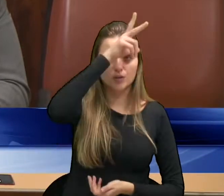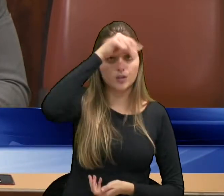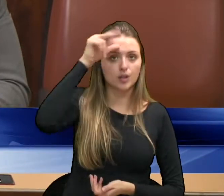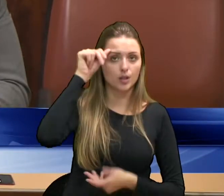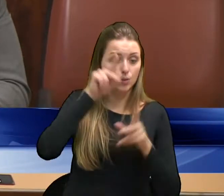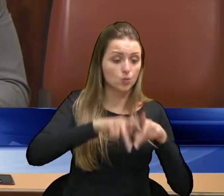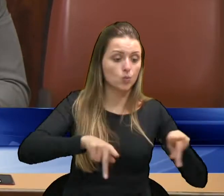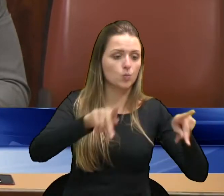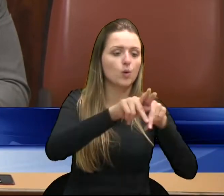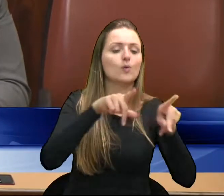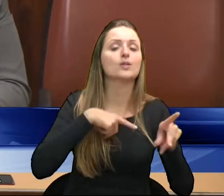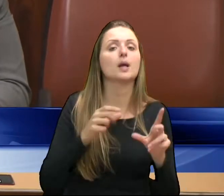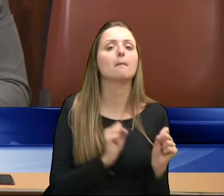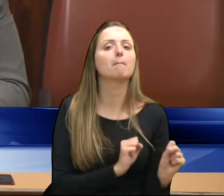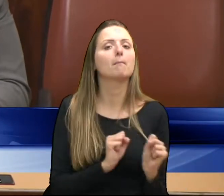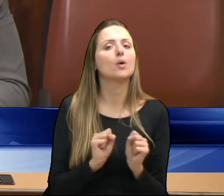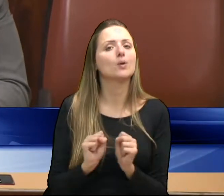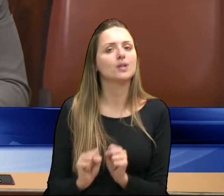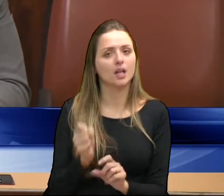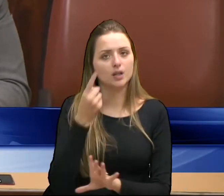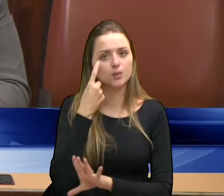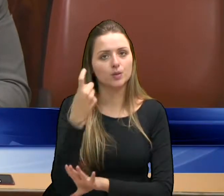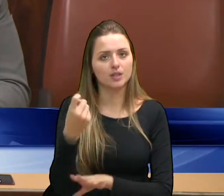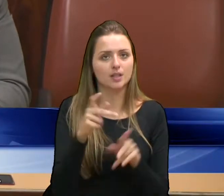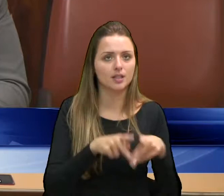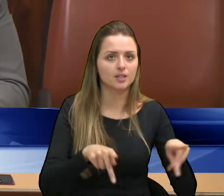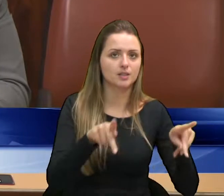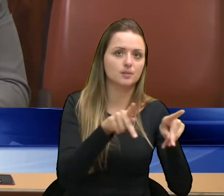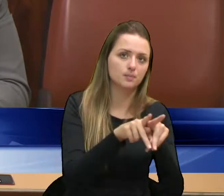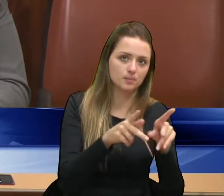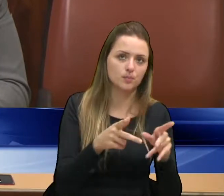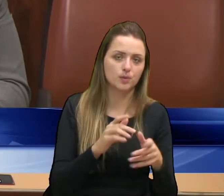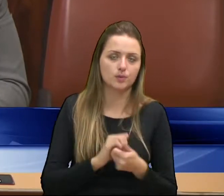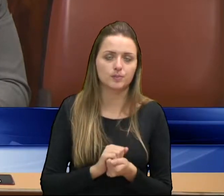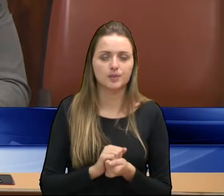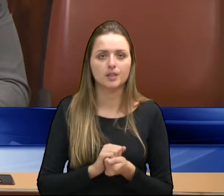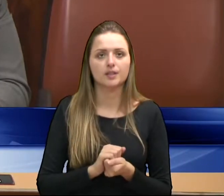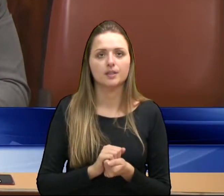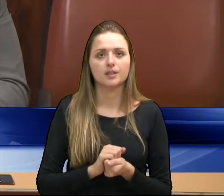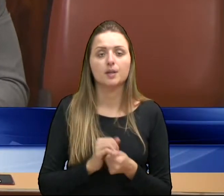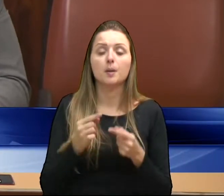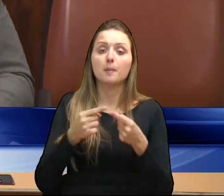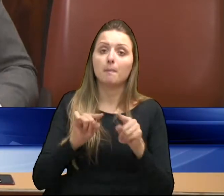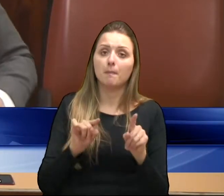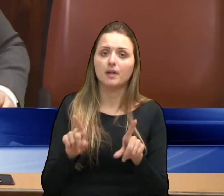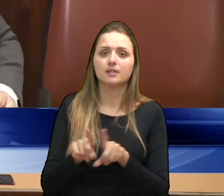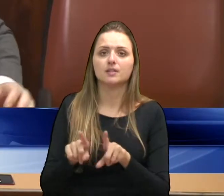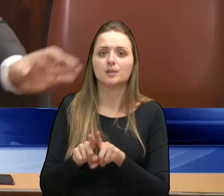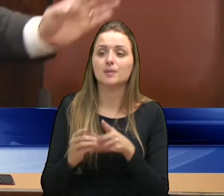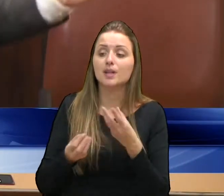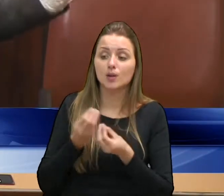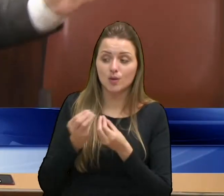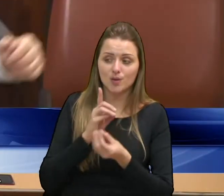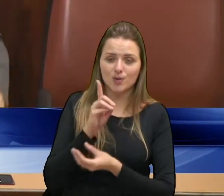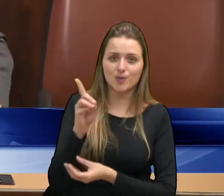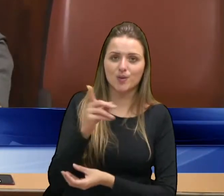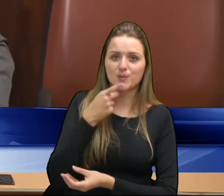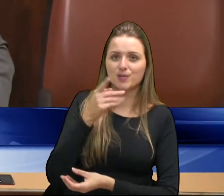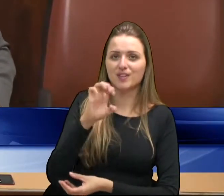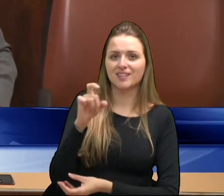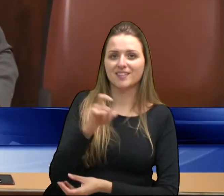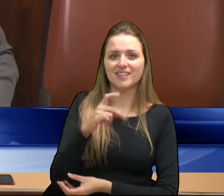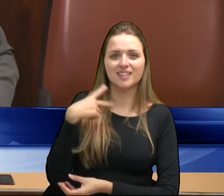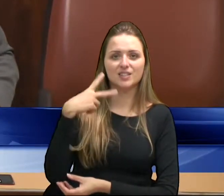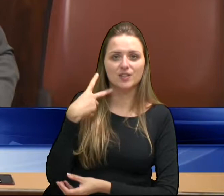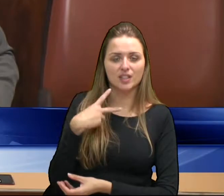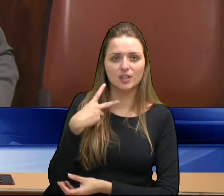tem a supremacia do interesse público em relação ao privado. Mas também, como disse o ex-vereador